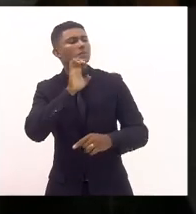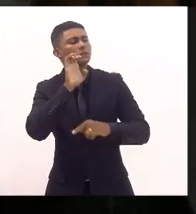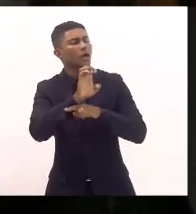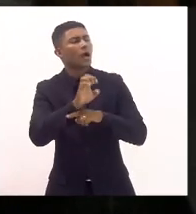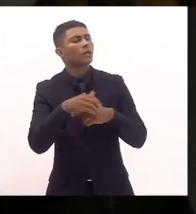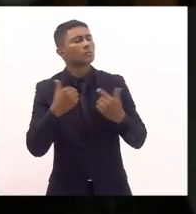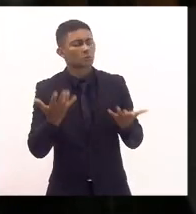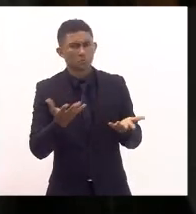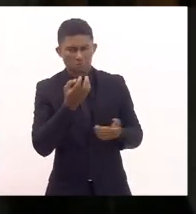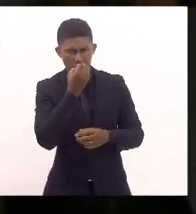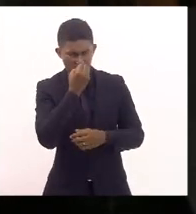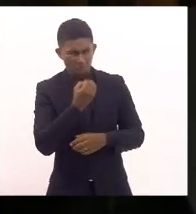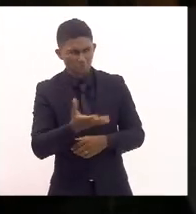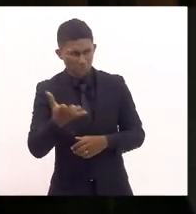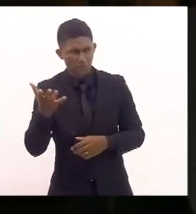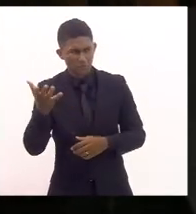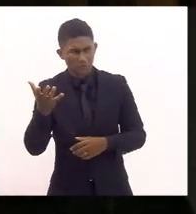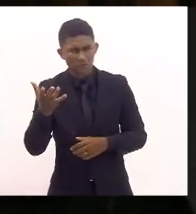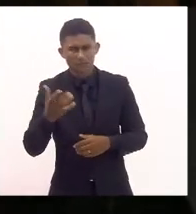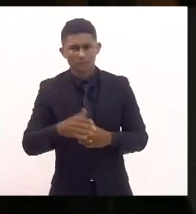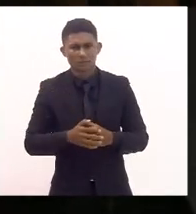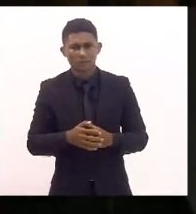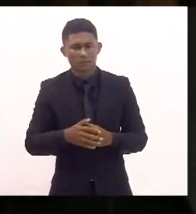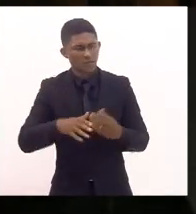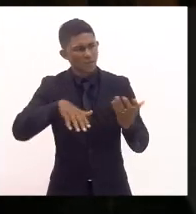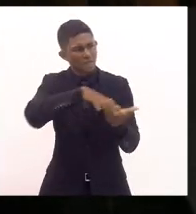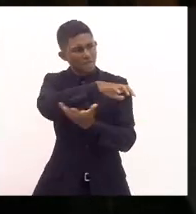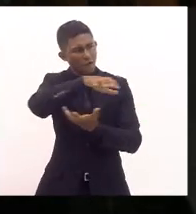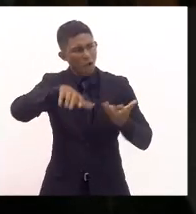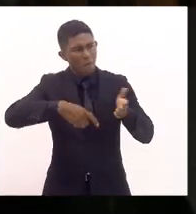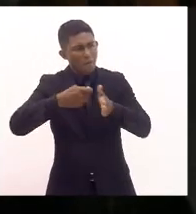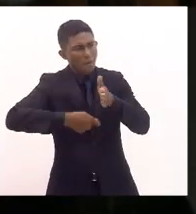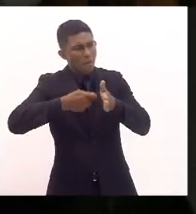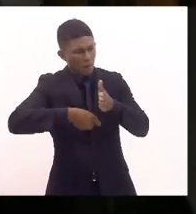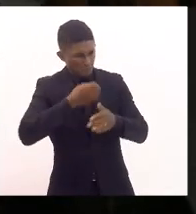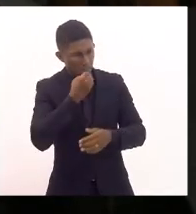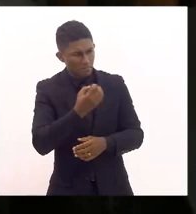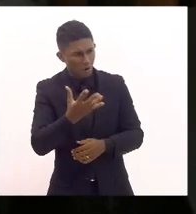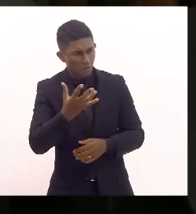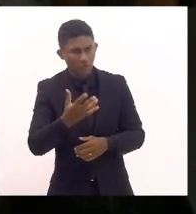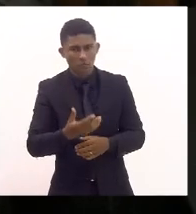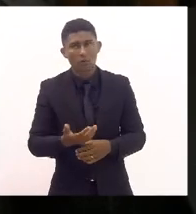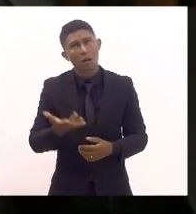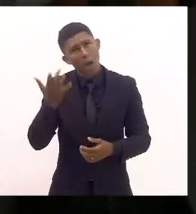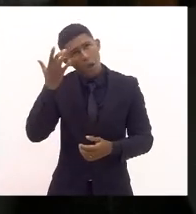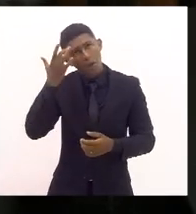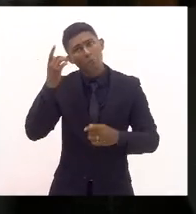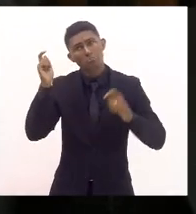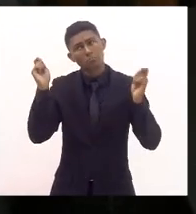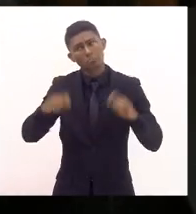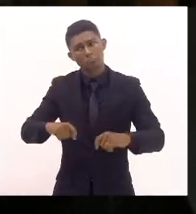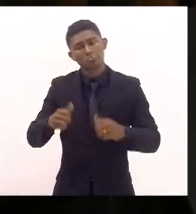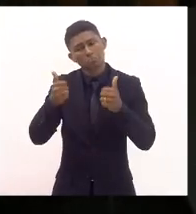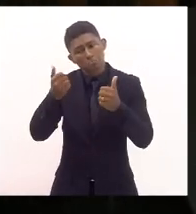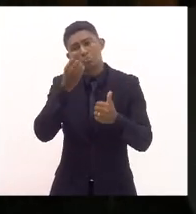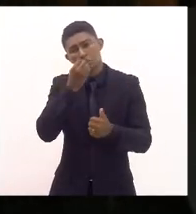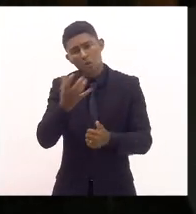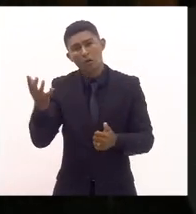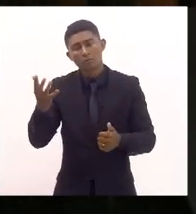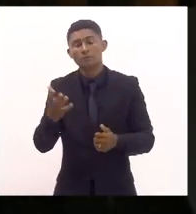seria positiva é uma reforma tributária é possível é possível